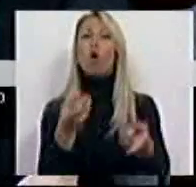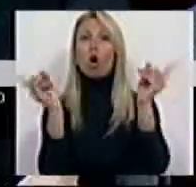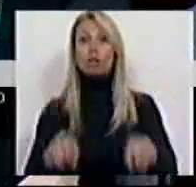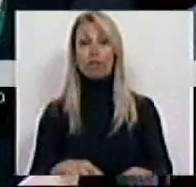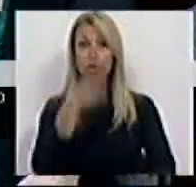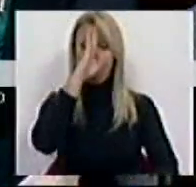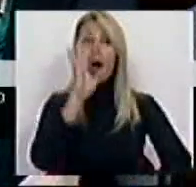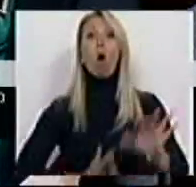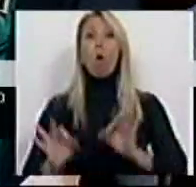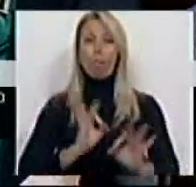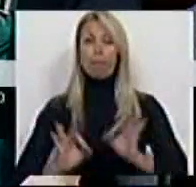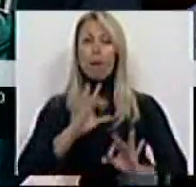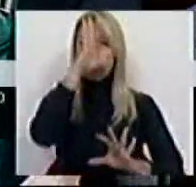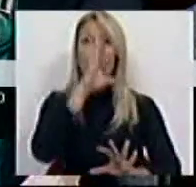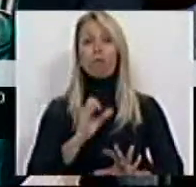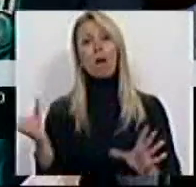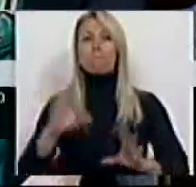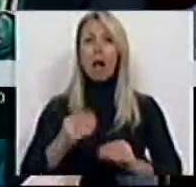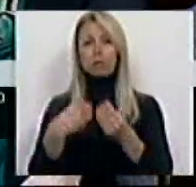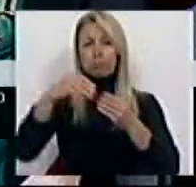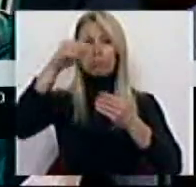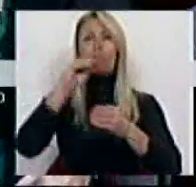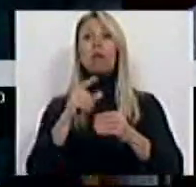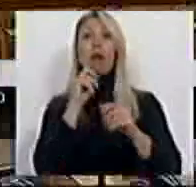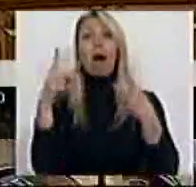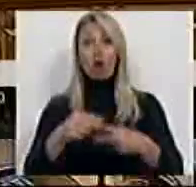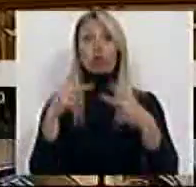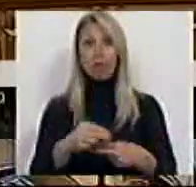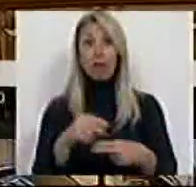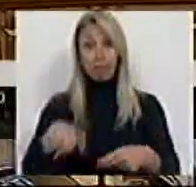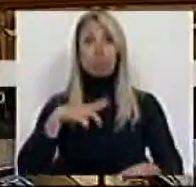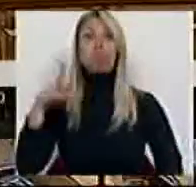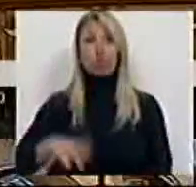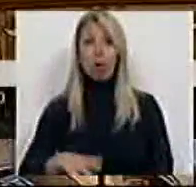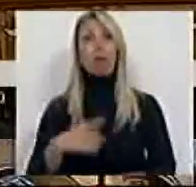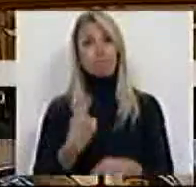ou não mais medidas de austeridade para Portugal, incluindo aumento de impostos?